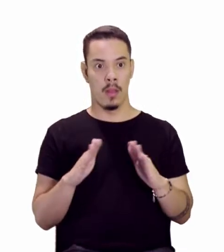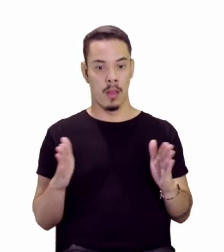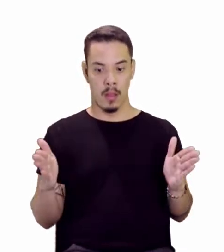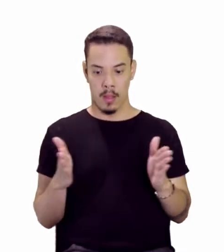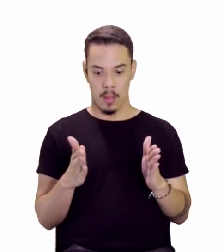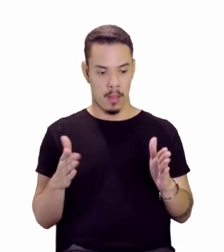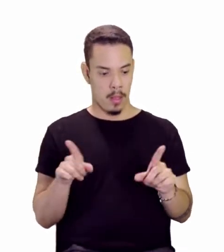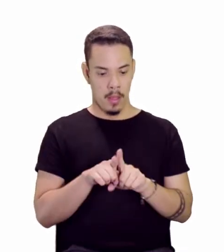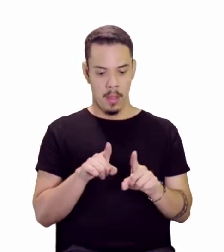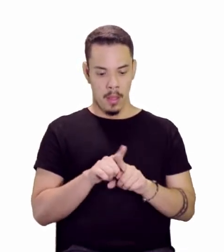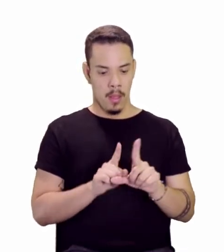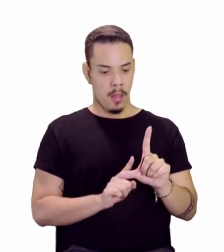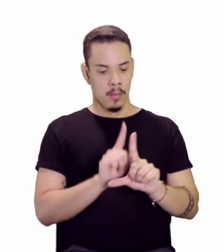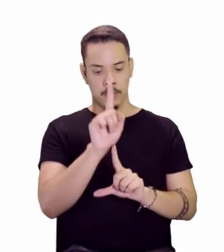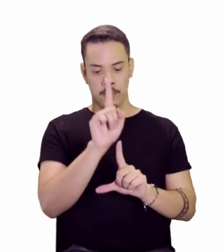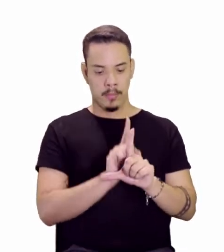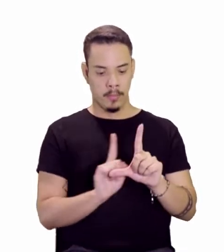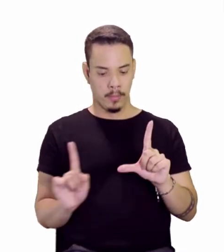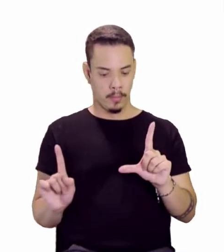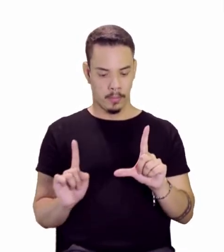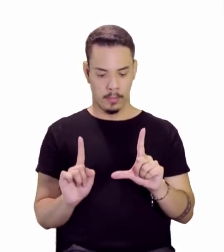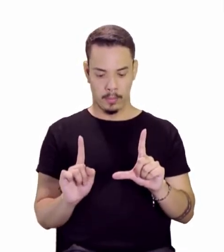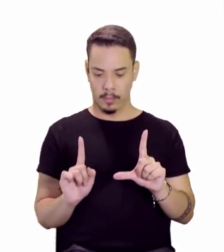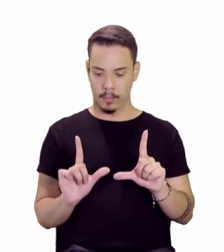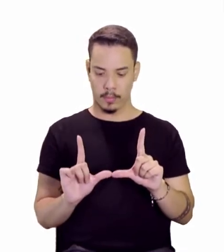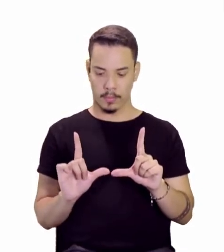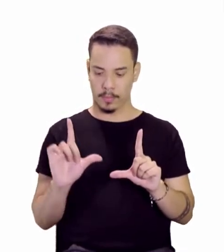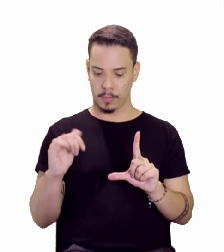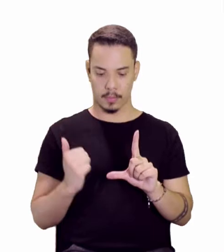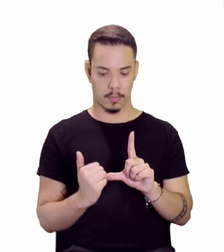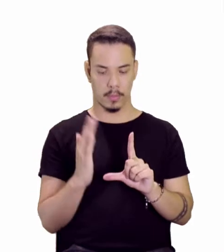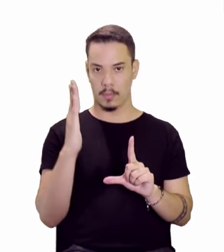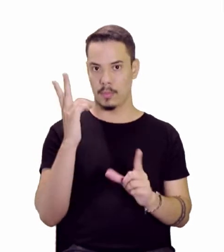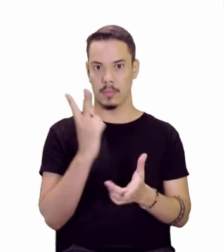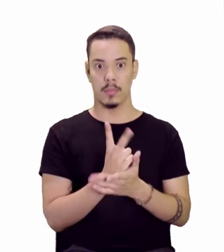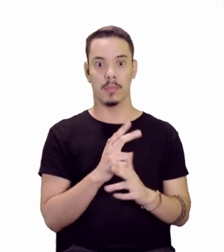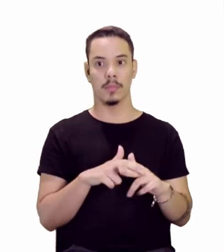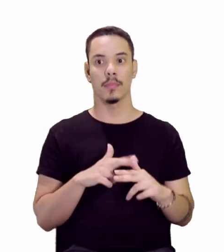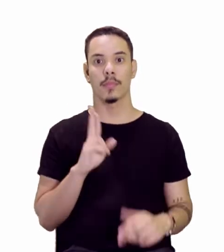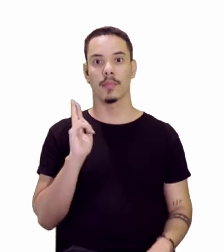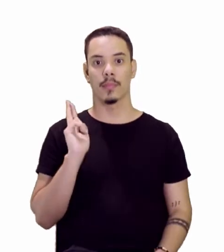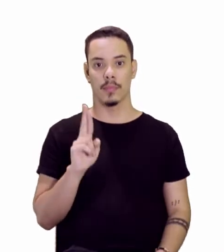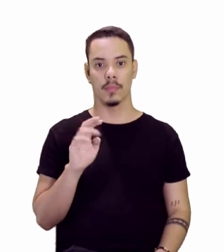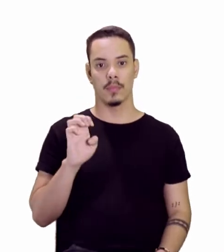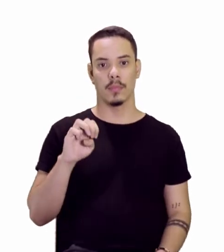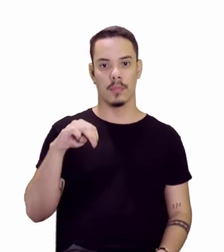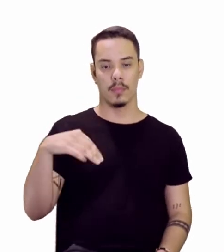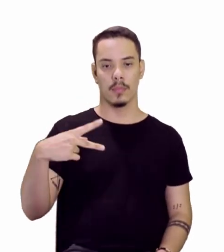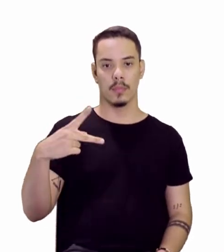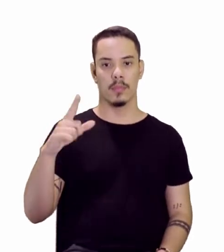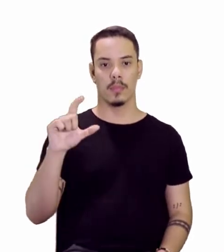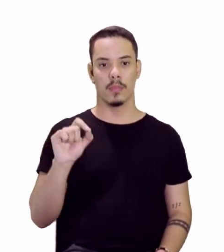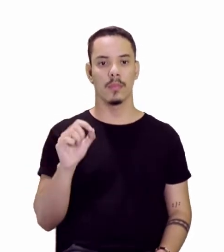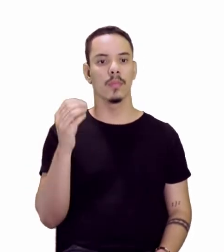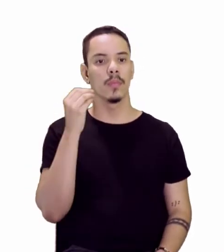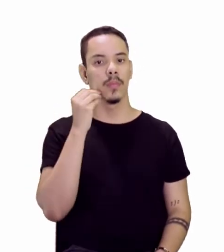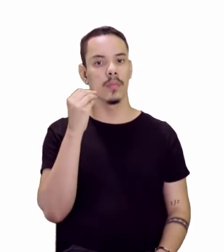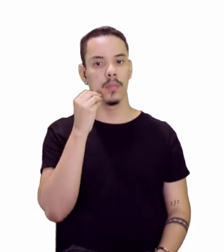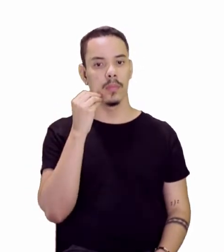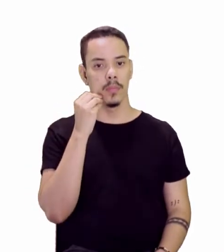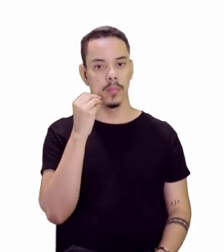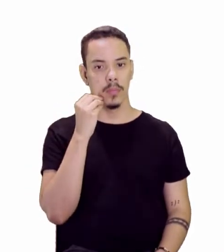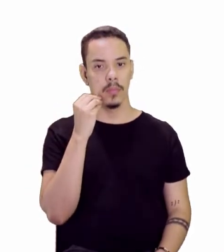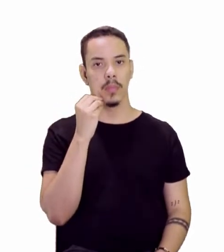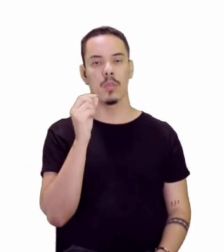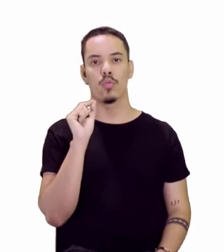estão perpendiculares para cima. Isso. E as de cima são menores. E a gente representa o empuxo que atua no objeto,